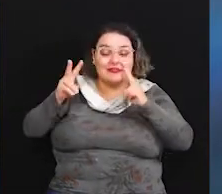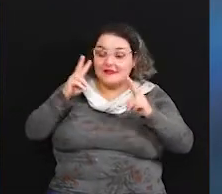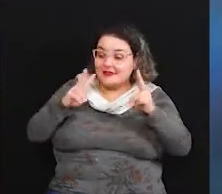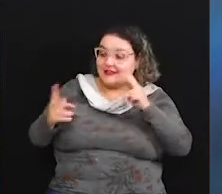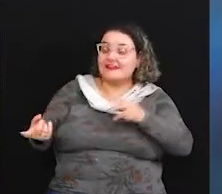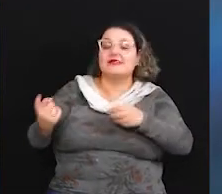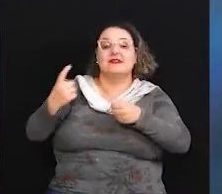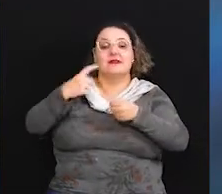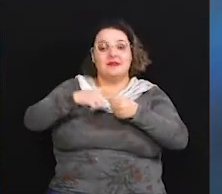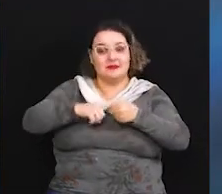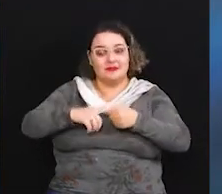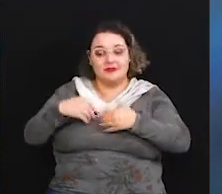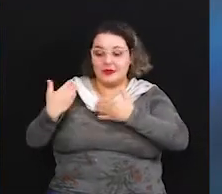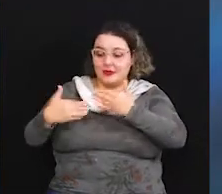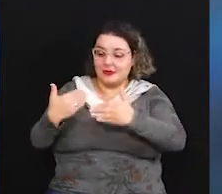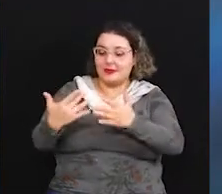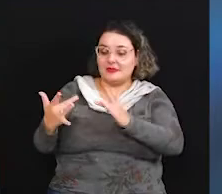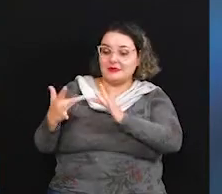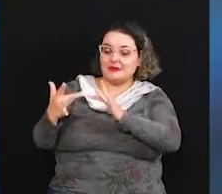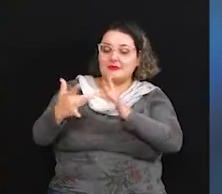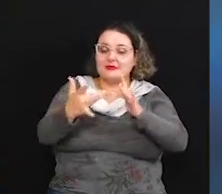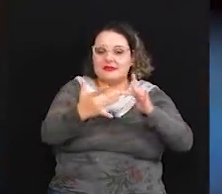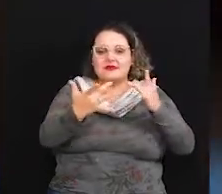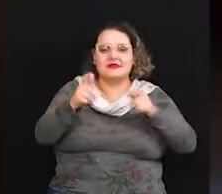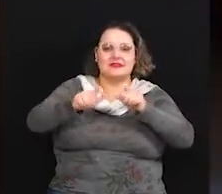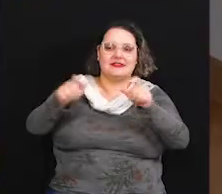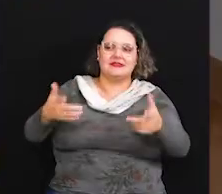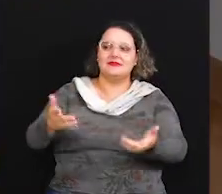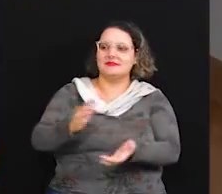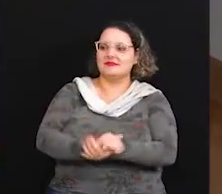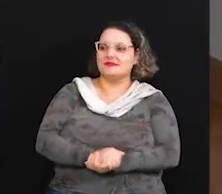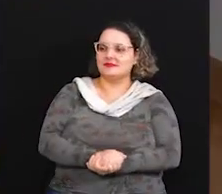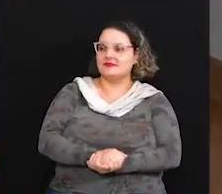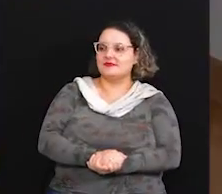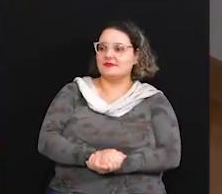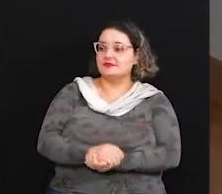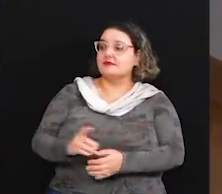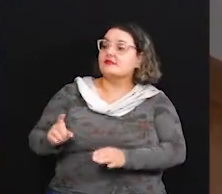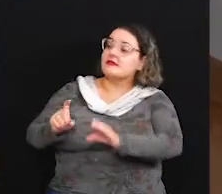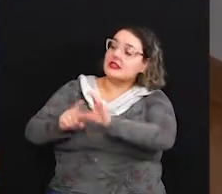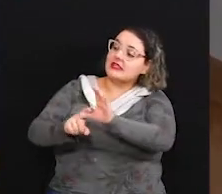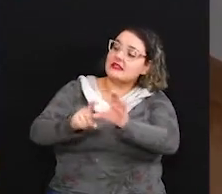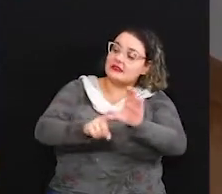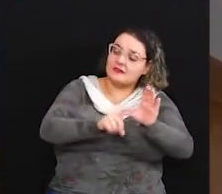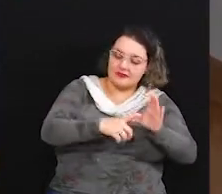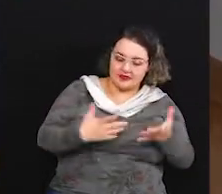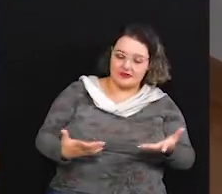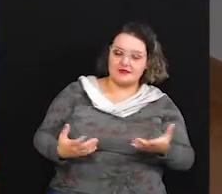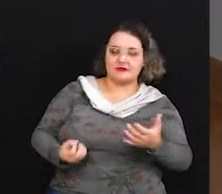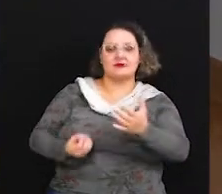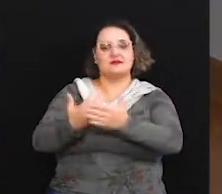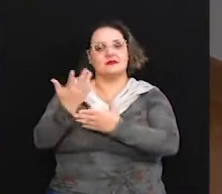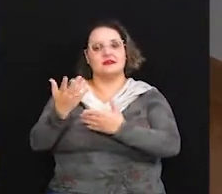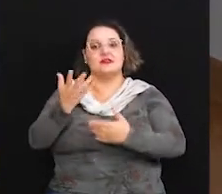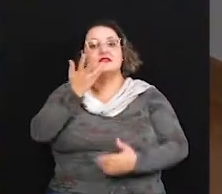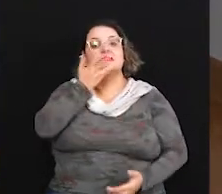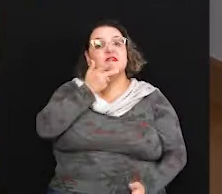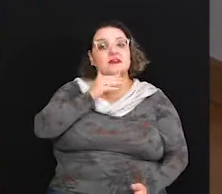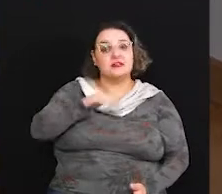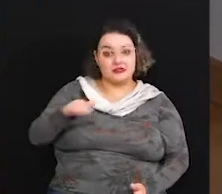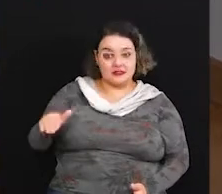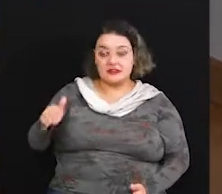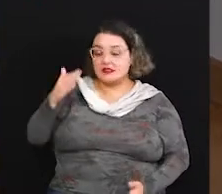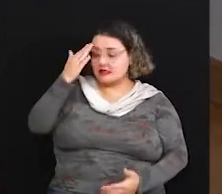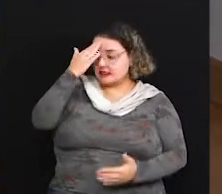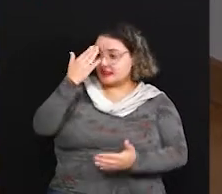estão retomando os contatos com as pessoas. E são vínculos que se criam, né, com as crianças sim. que...